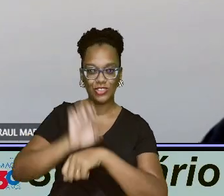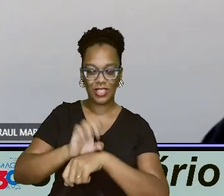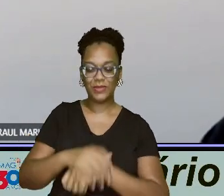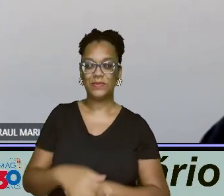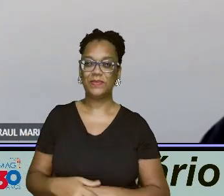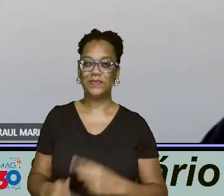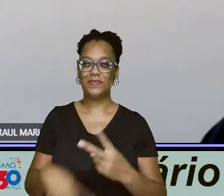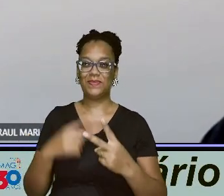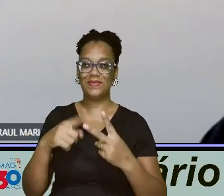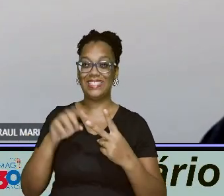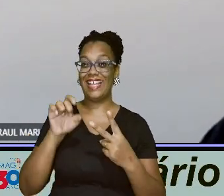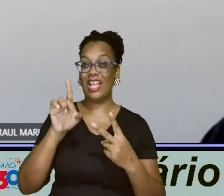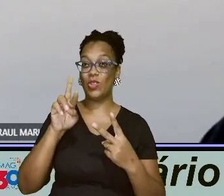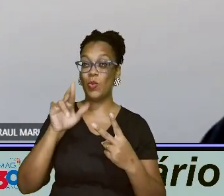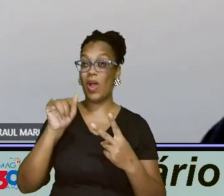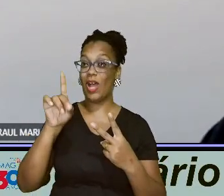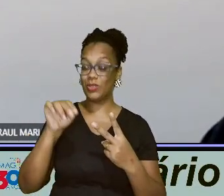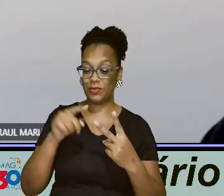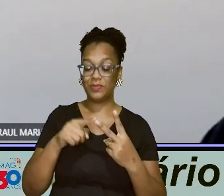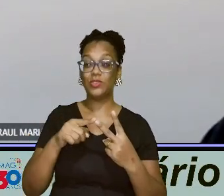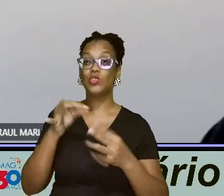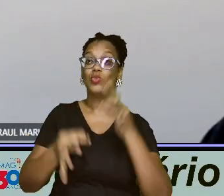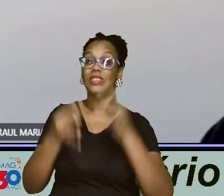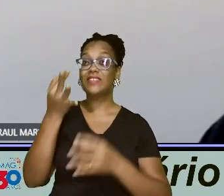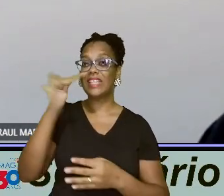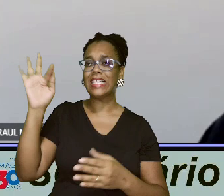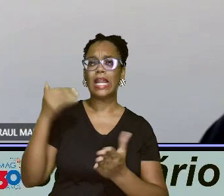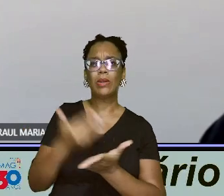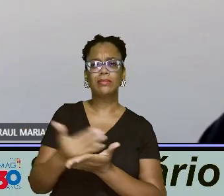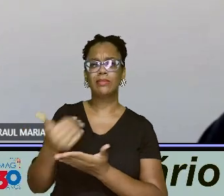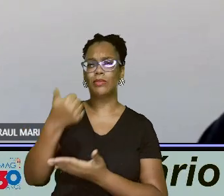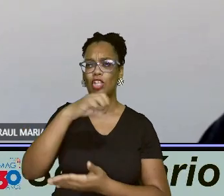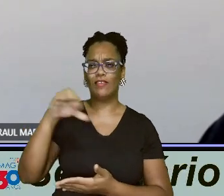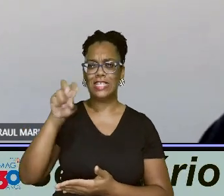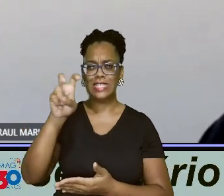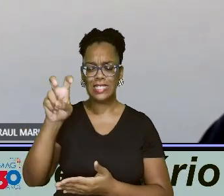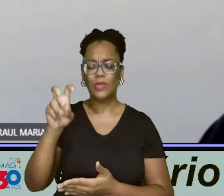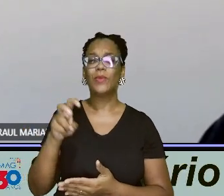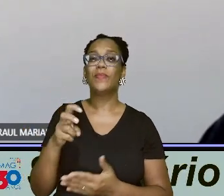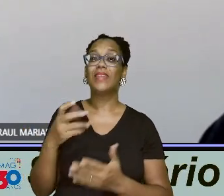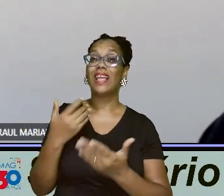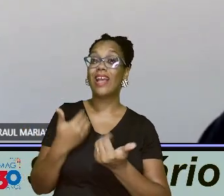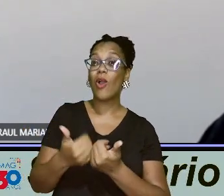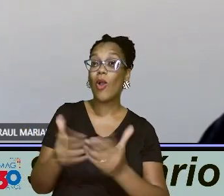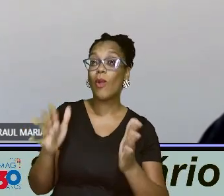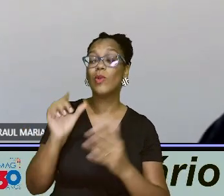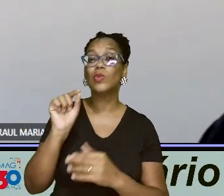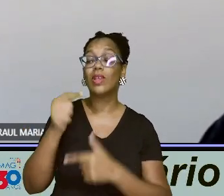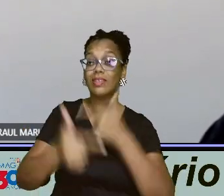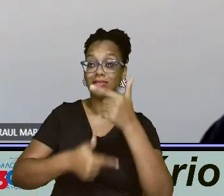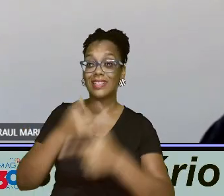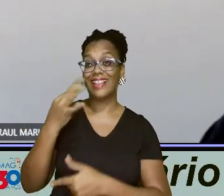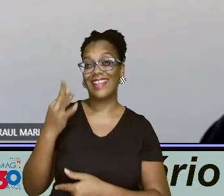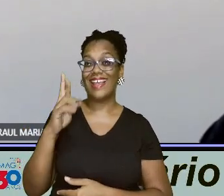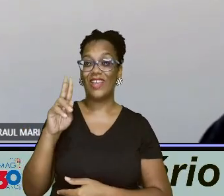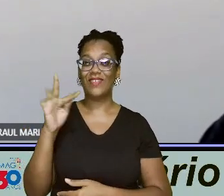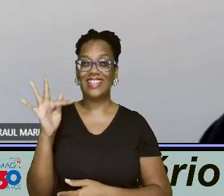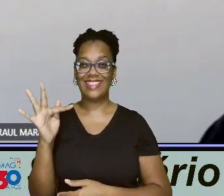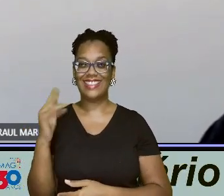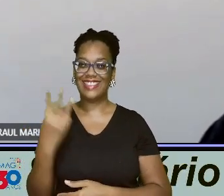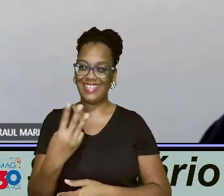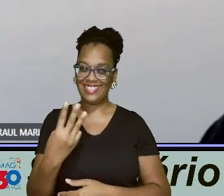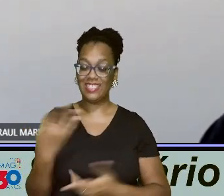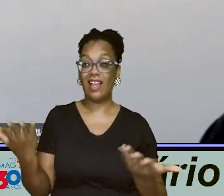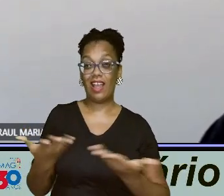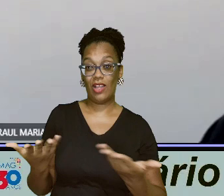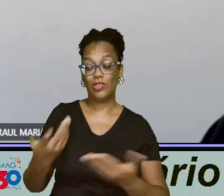desde 1995, com diversas designações desde 2007, para atuar no TRF3. Atualmente é titular da 5ª Vara de